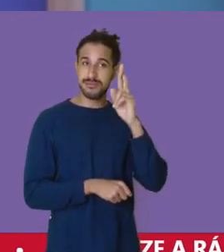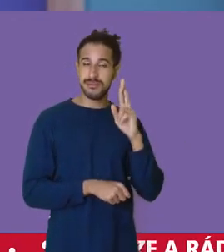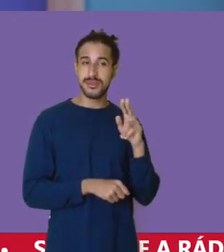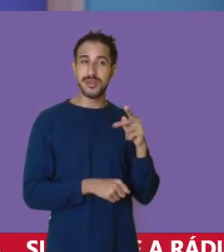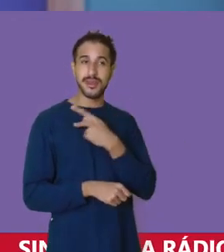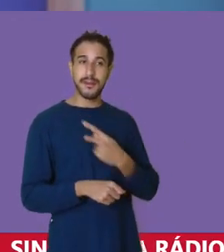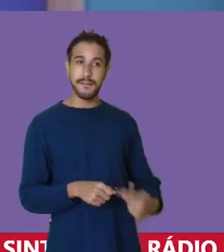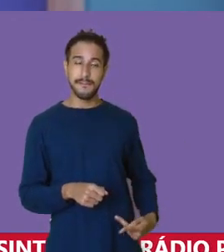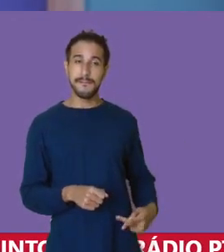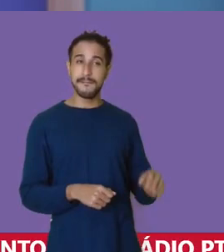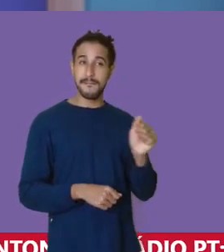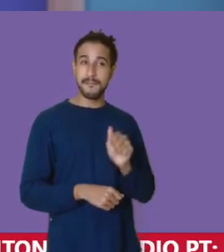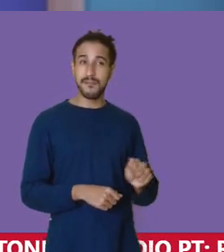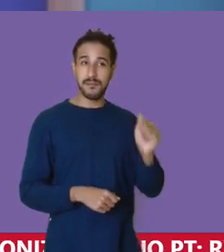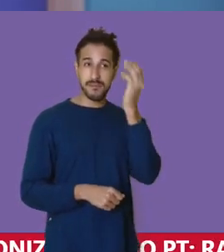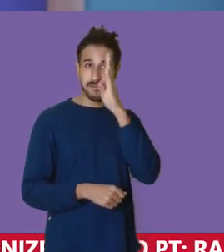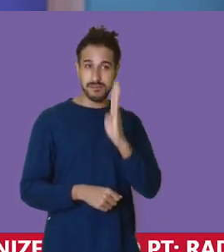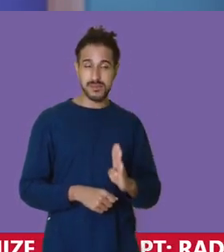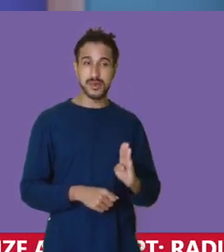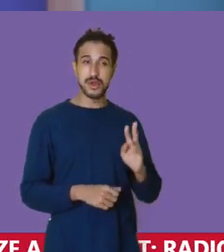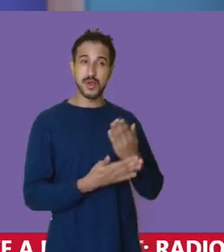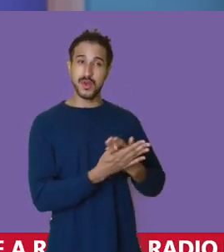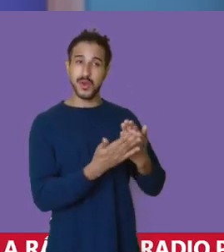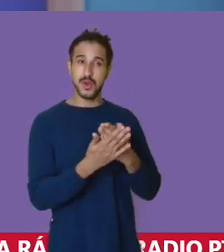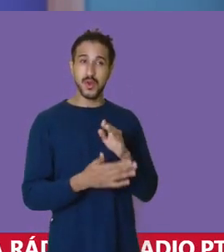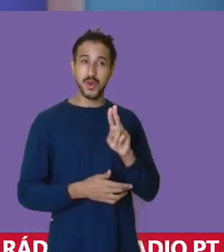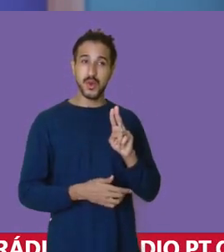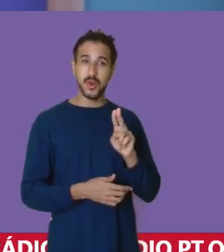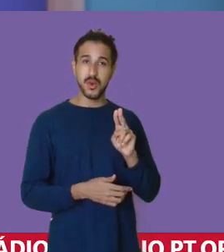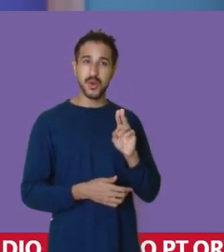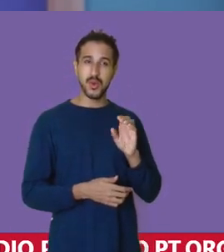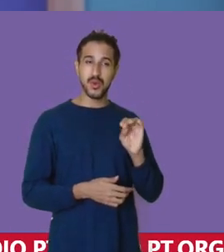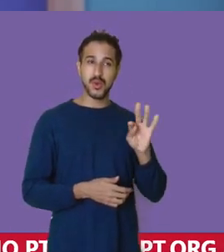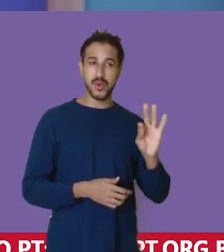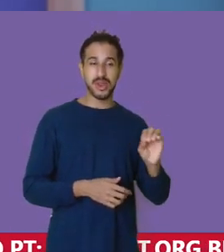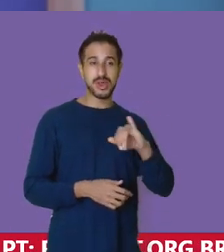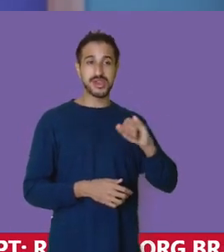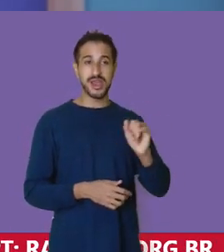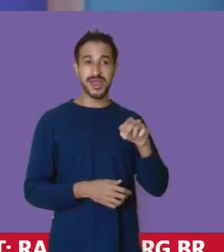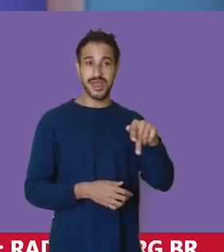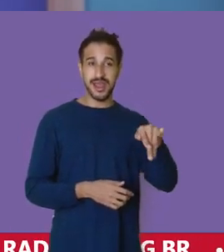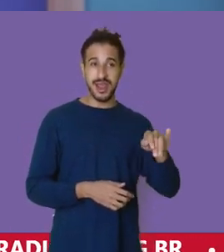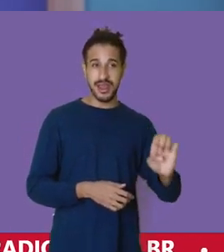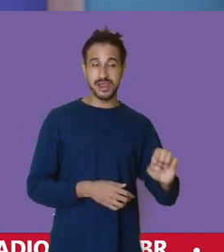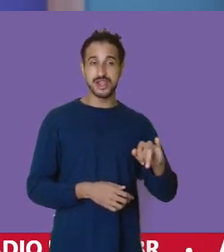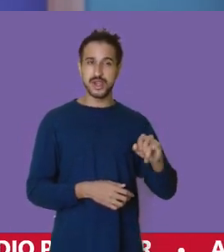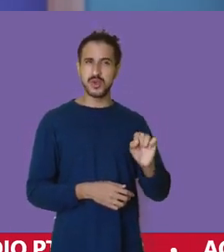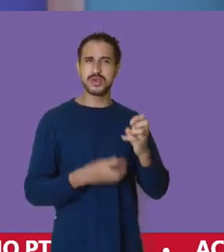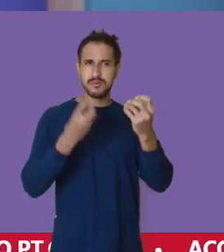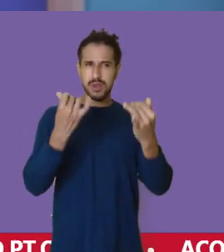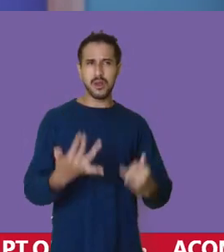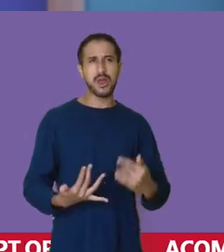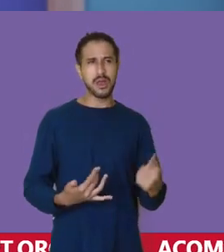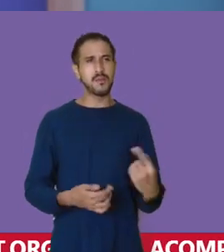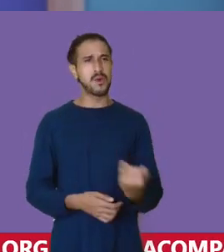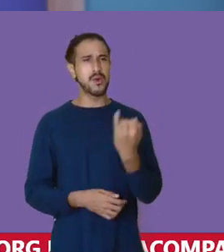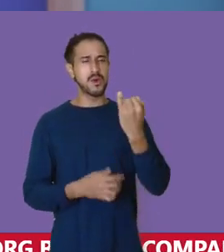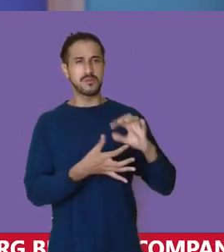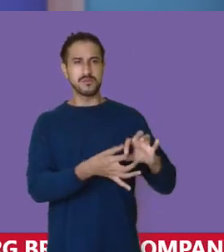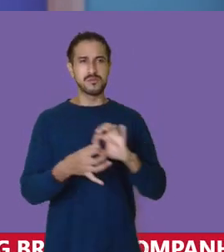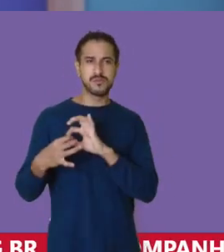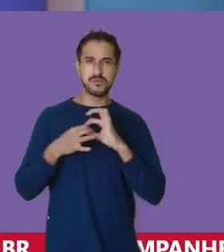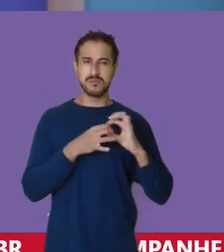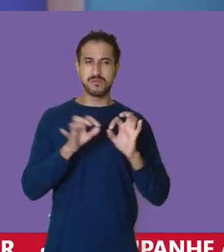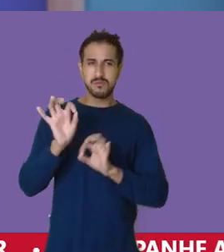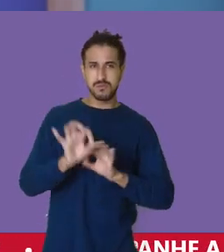e presidenta da Associação Brasileira de Estudos da Homocultura, Jaqueline Gomes de Jesus, reforçou a importância da união e